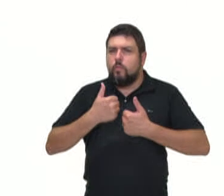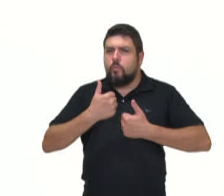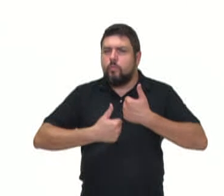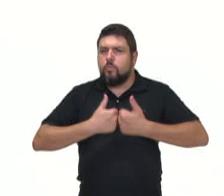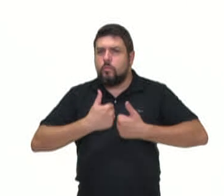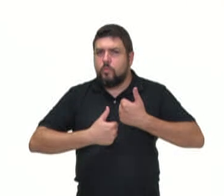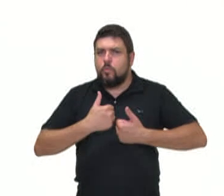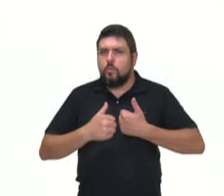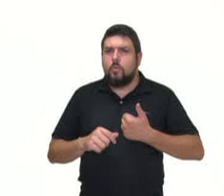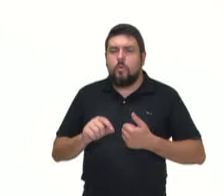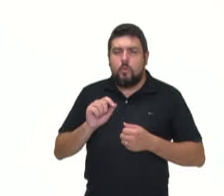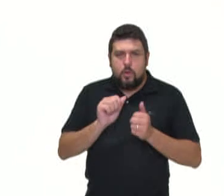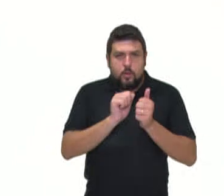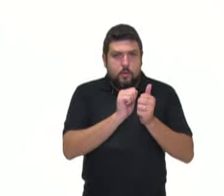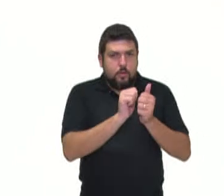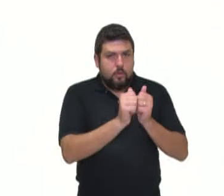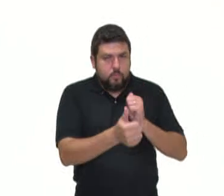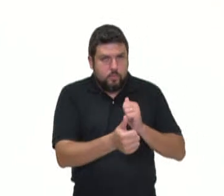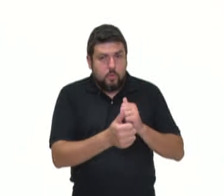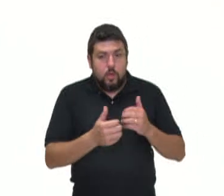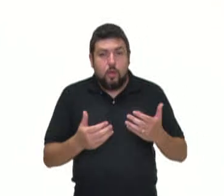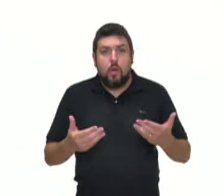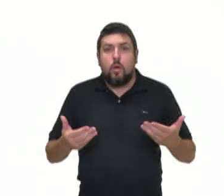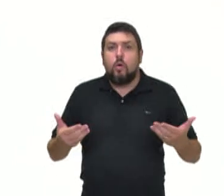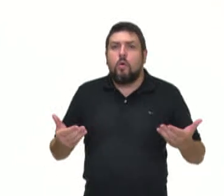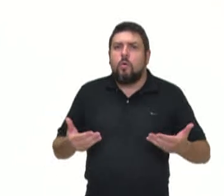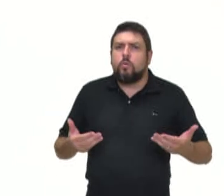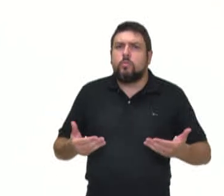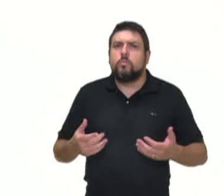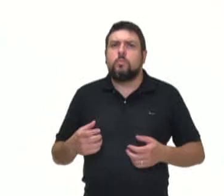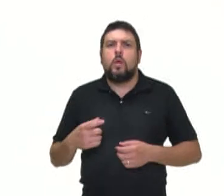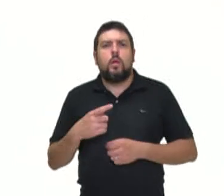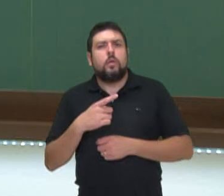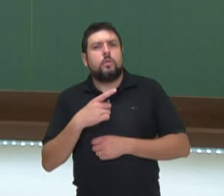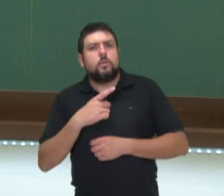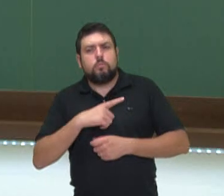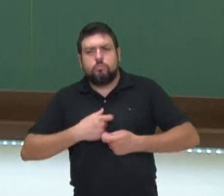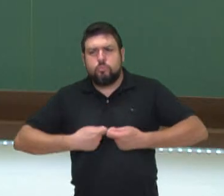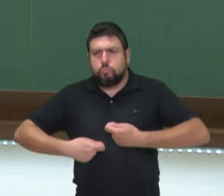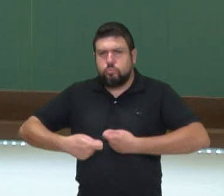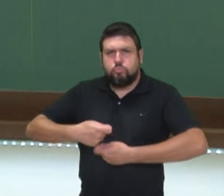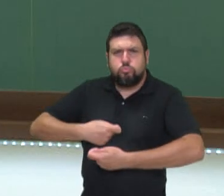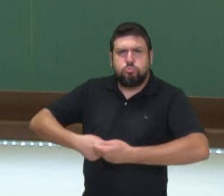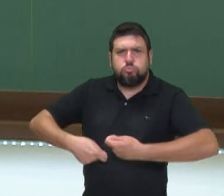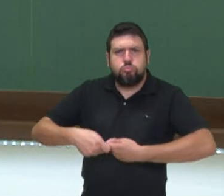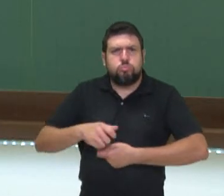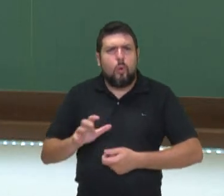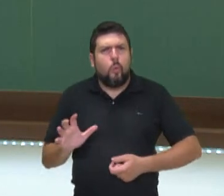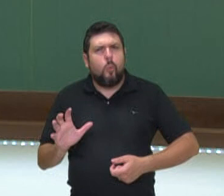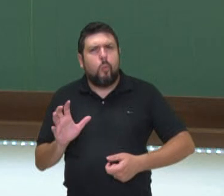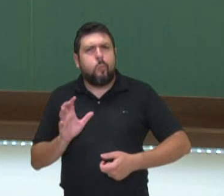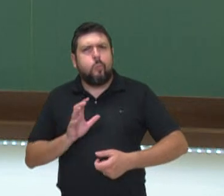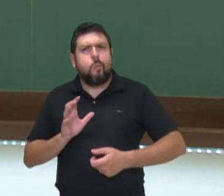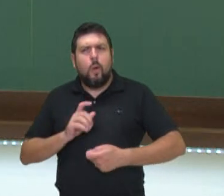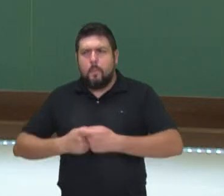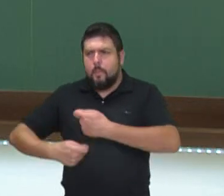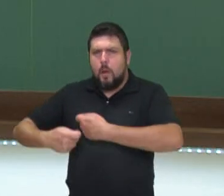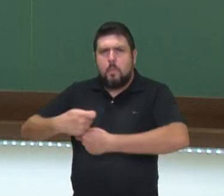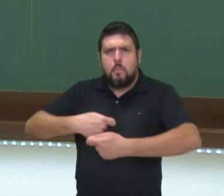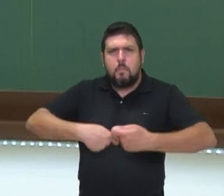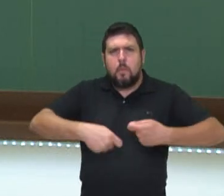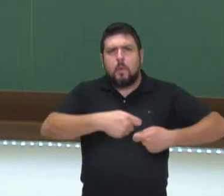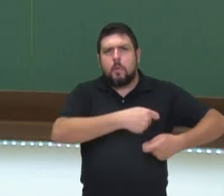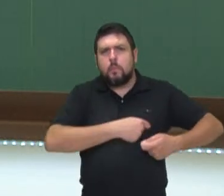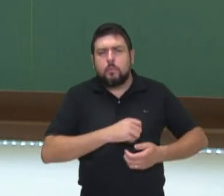na atualidade, movimenta cifras monumentais, né? O que quer dizer cifras monumentais?